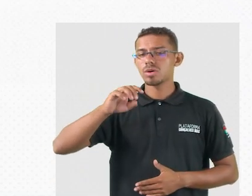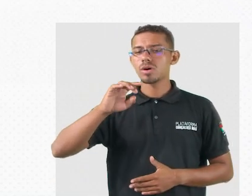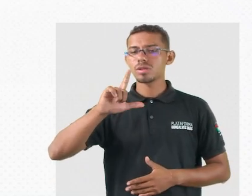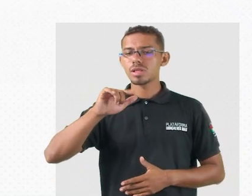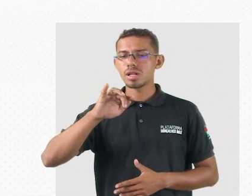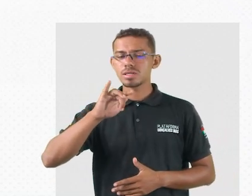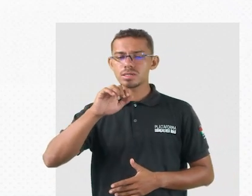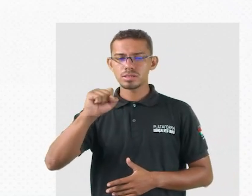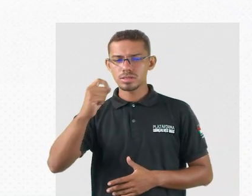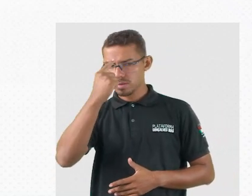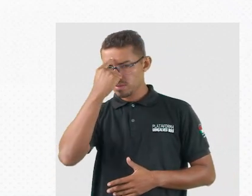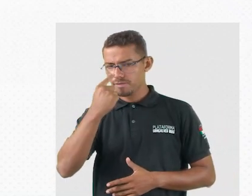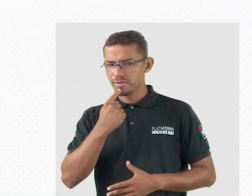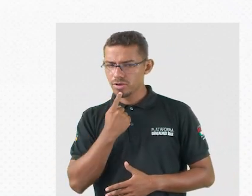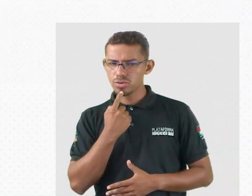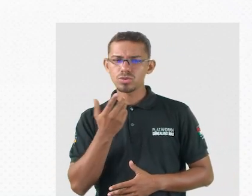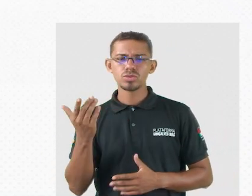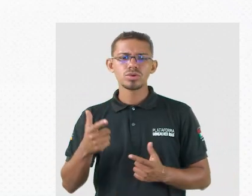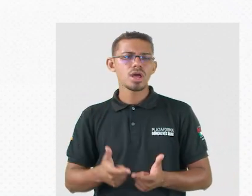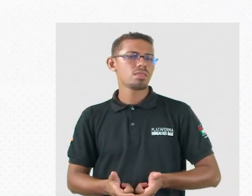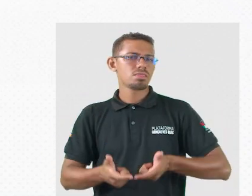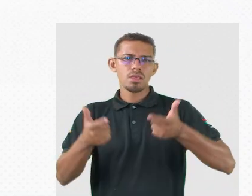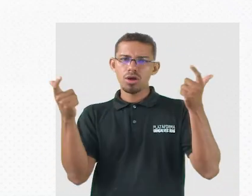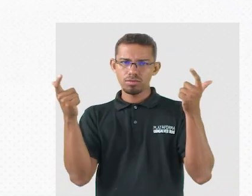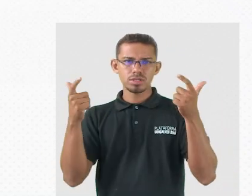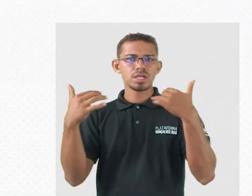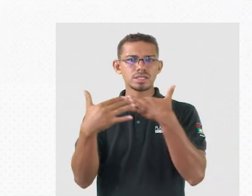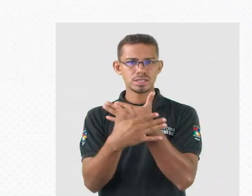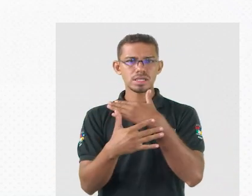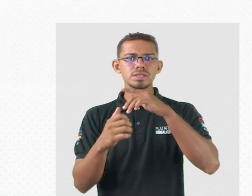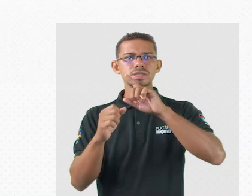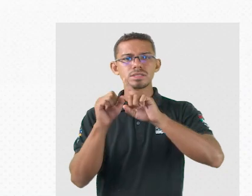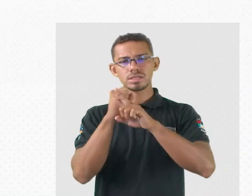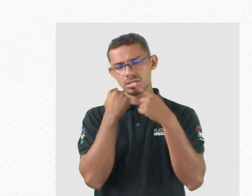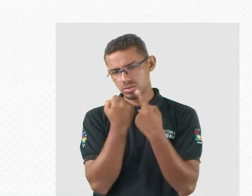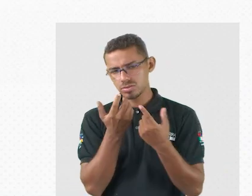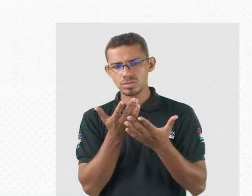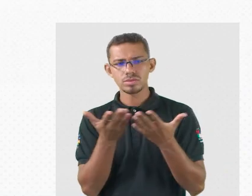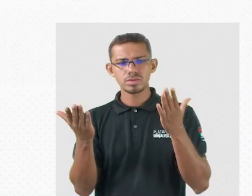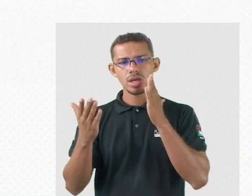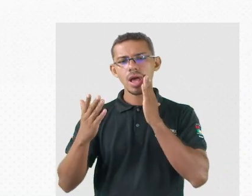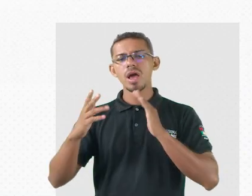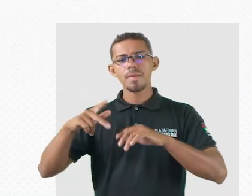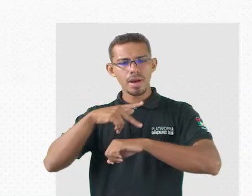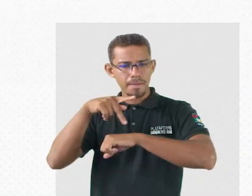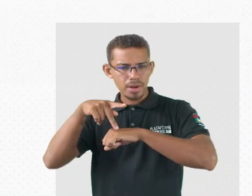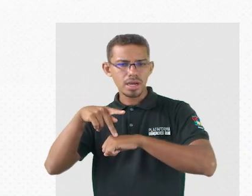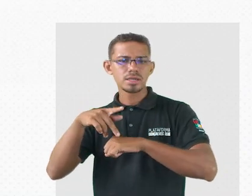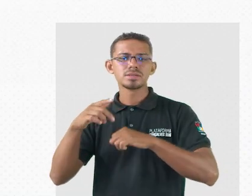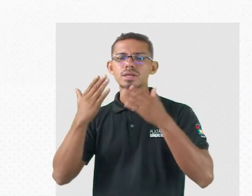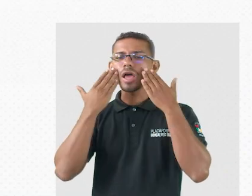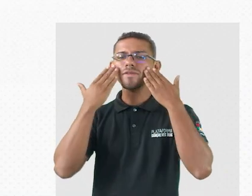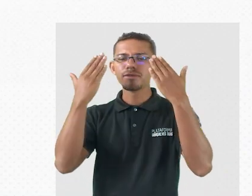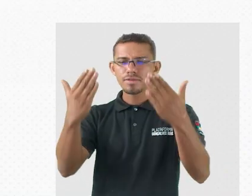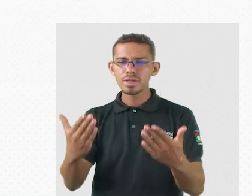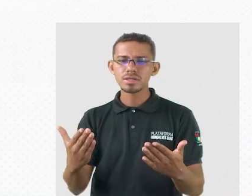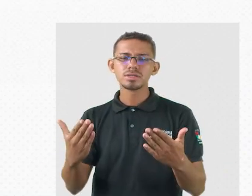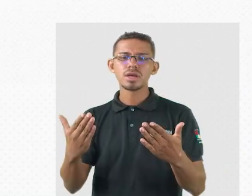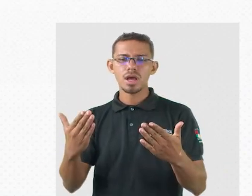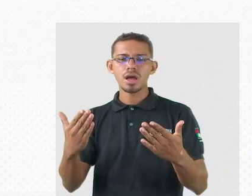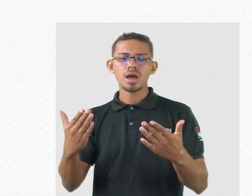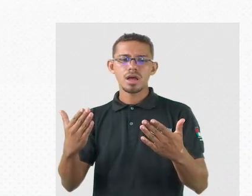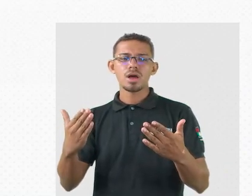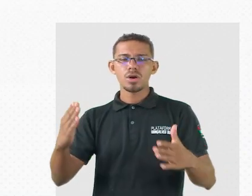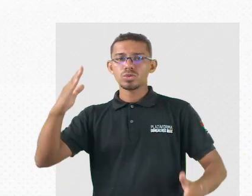uma figura enorme na cidade de São Luís, numa praça que fica em frente a um